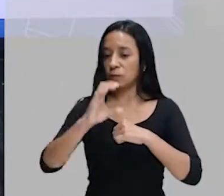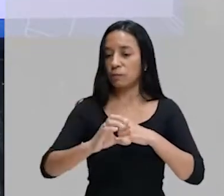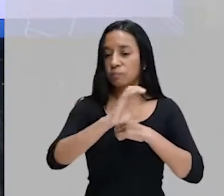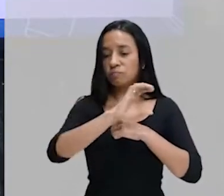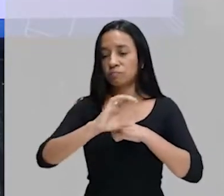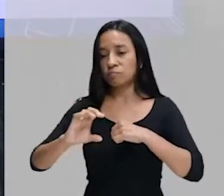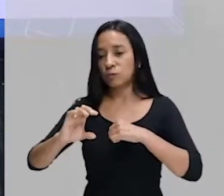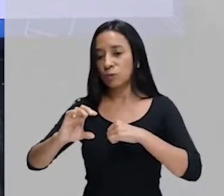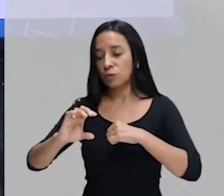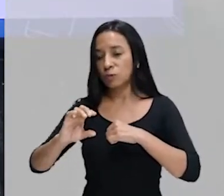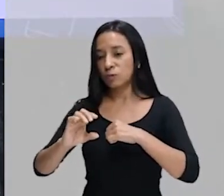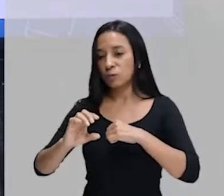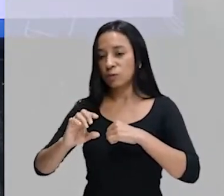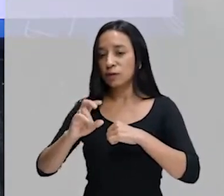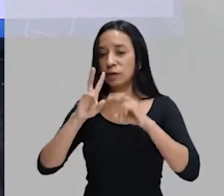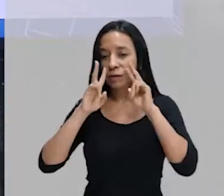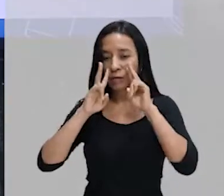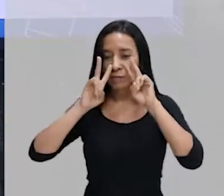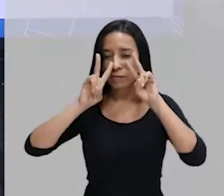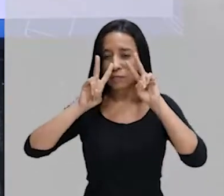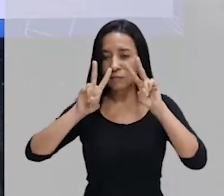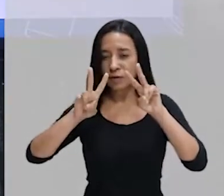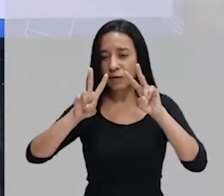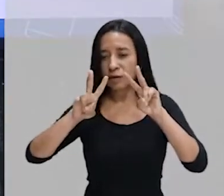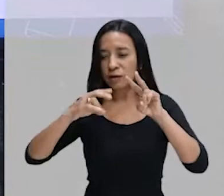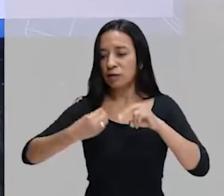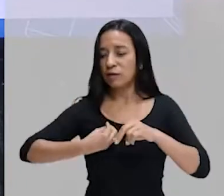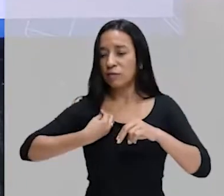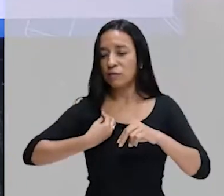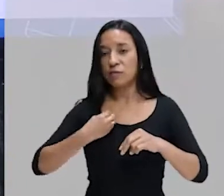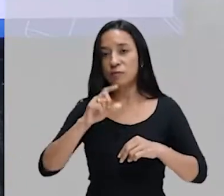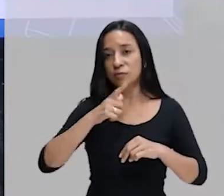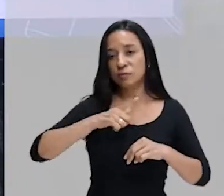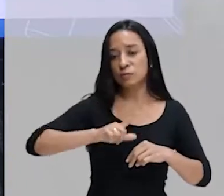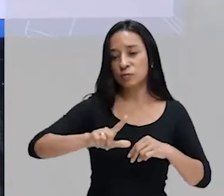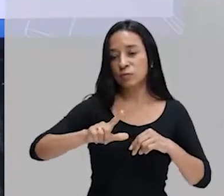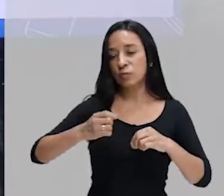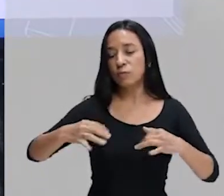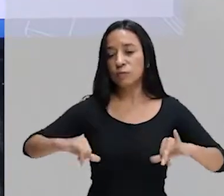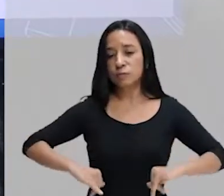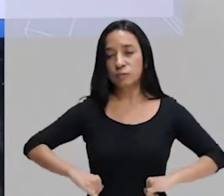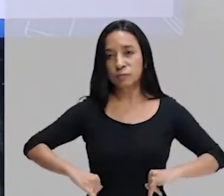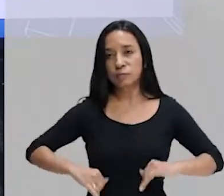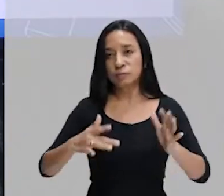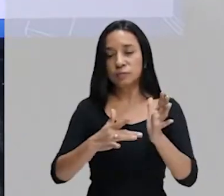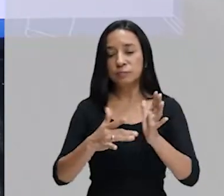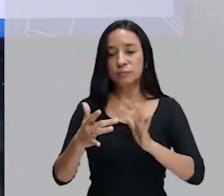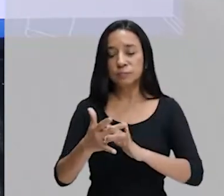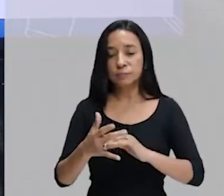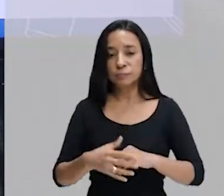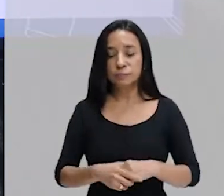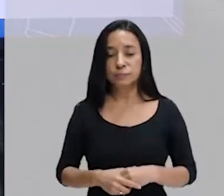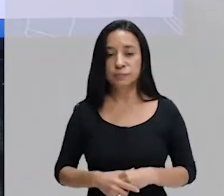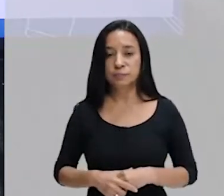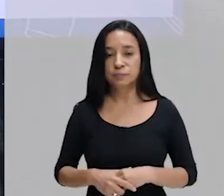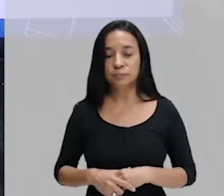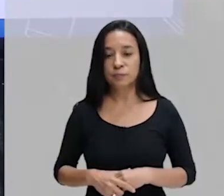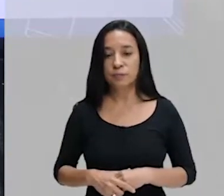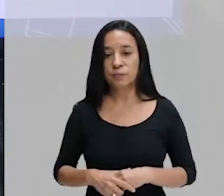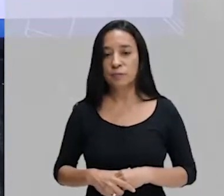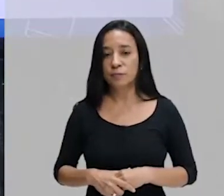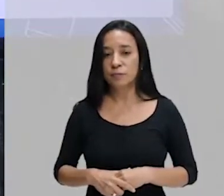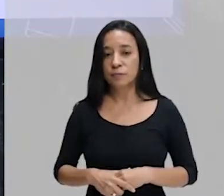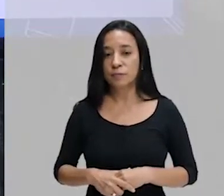todo aquele sofrimento de Jesus e perpassa por isso, acompanhando esses espetáculos. Corpus Christi, que também é uma coisa